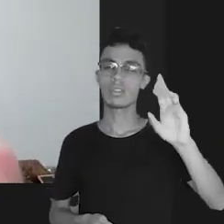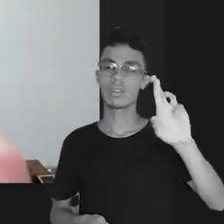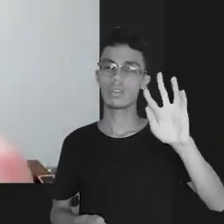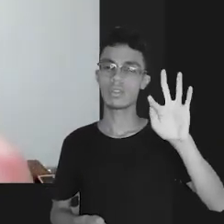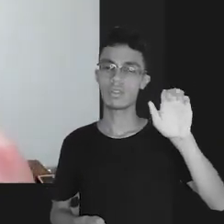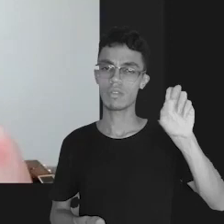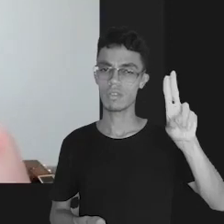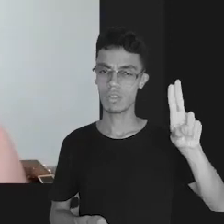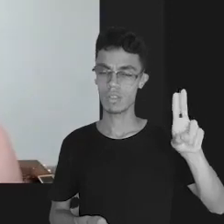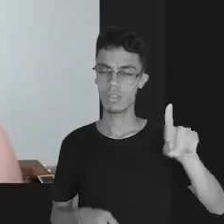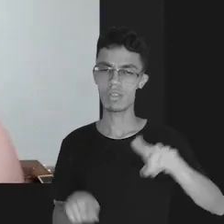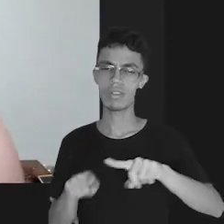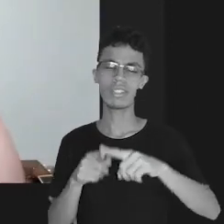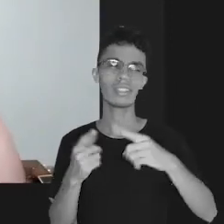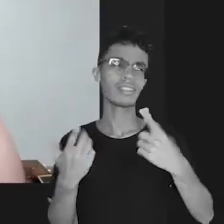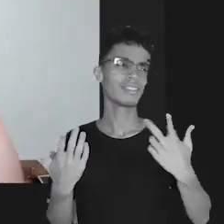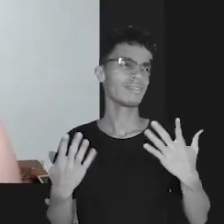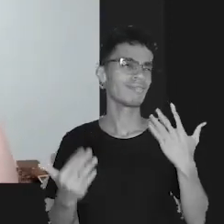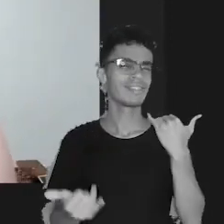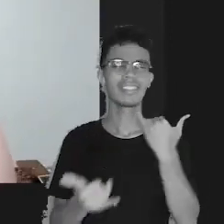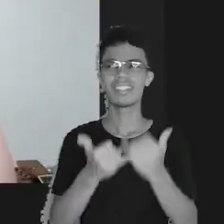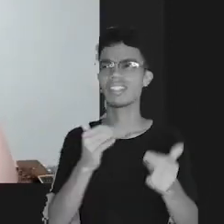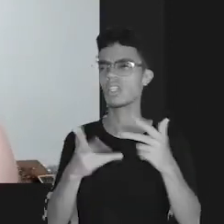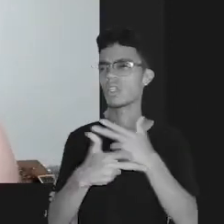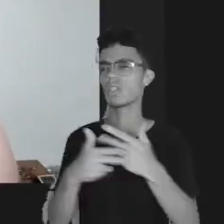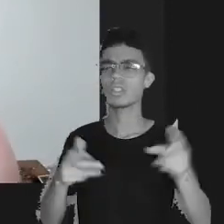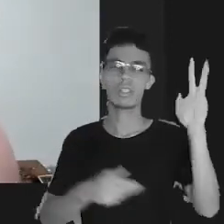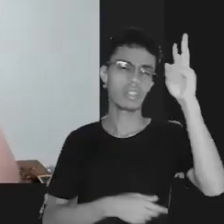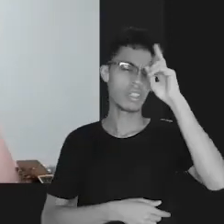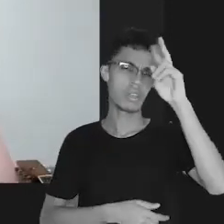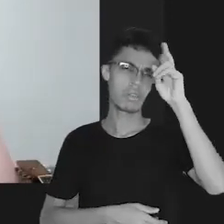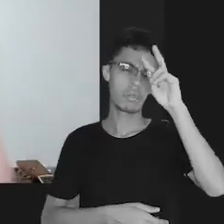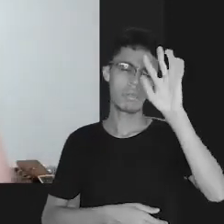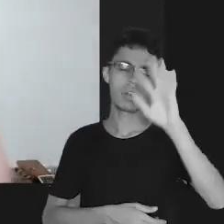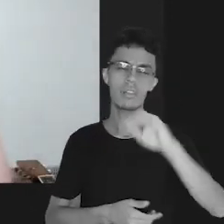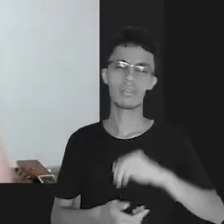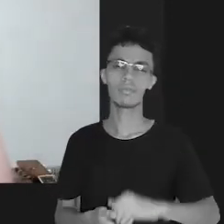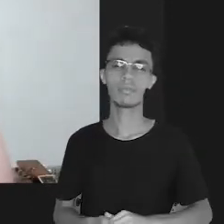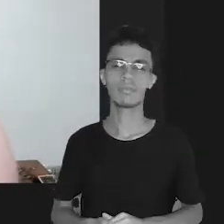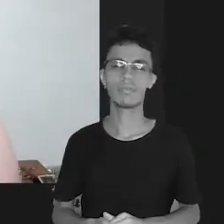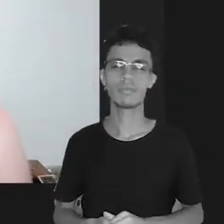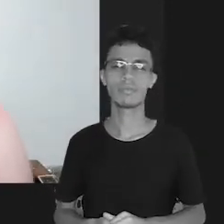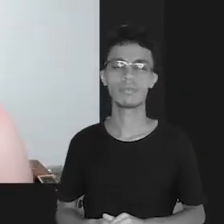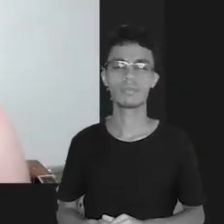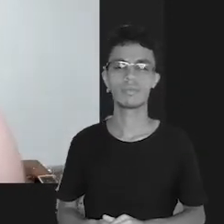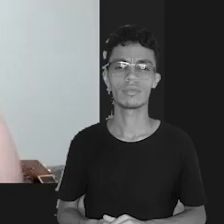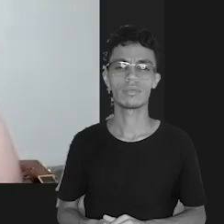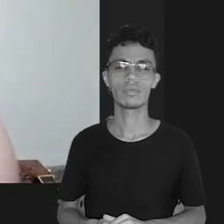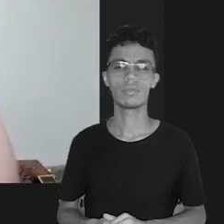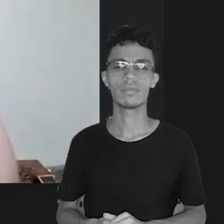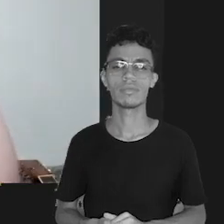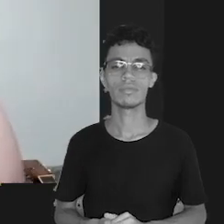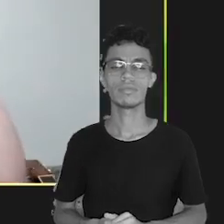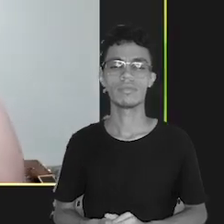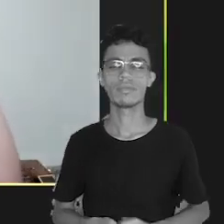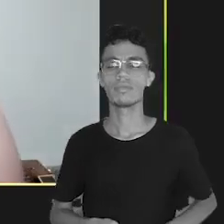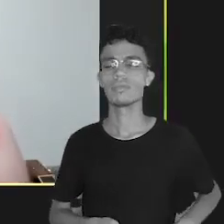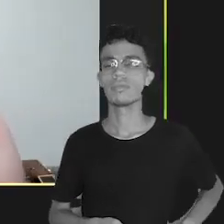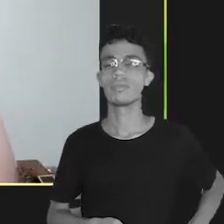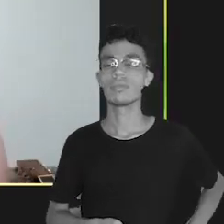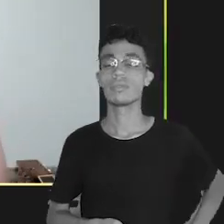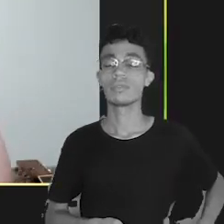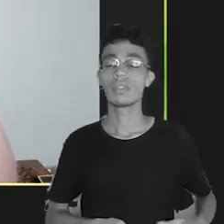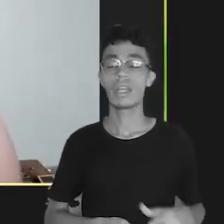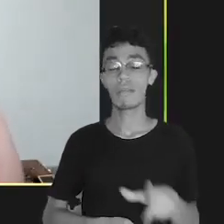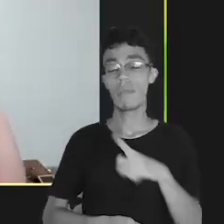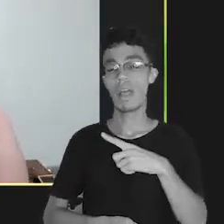Mas ele tem parecença, qualquer coisa que vos faça lembrar alguém de tanta iminência? Tem bons dentes,